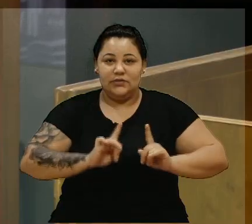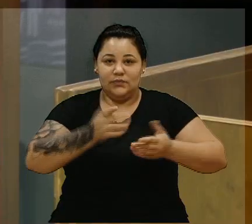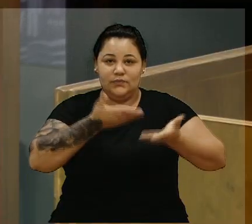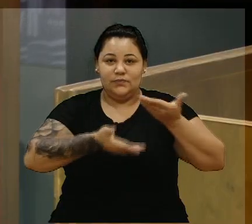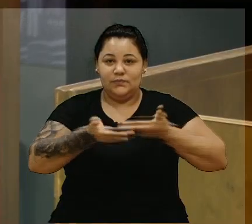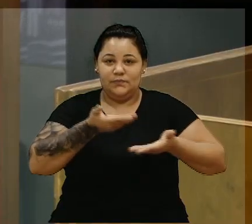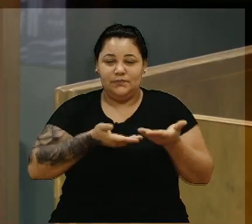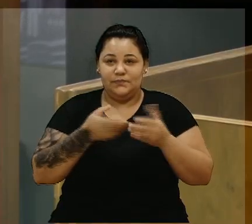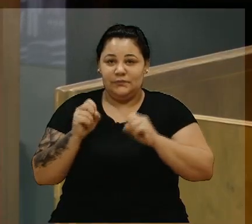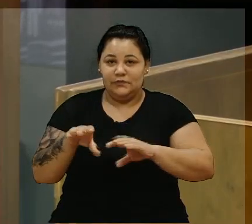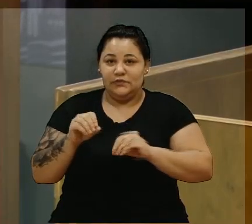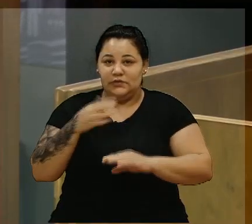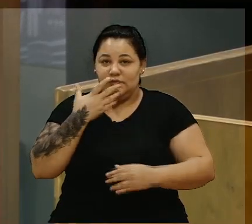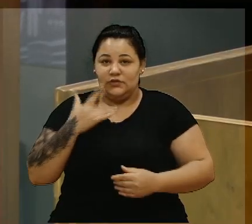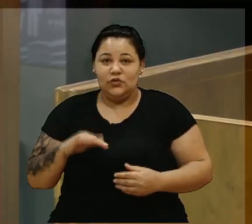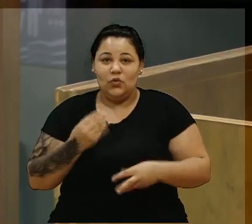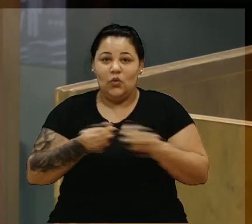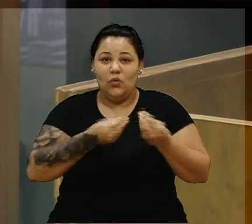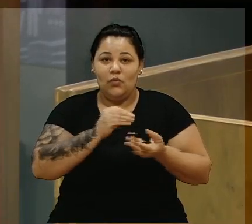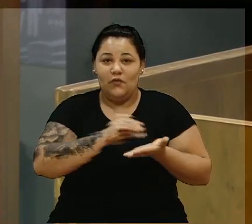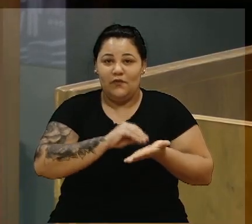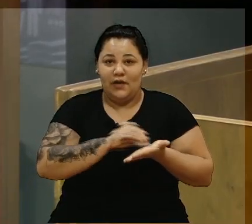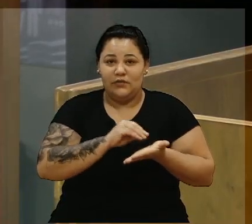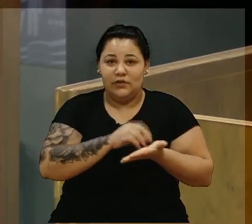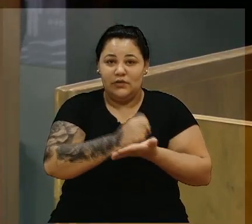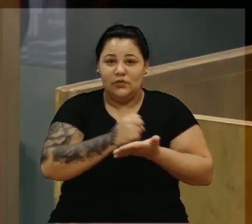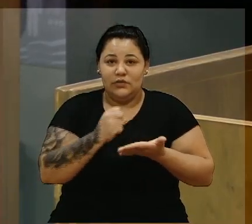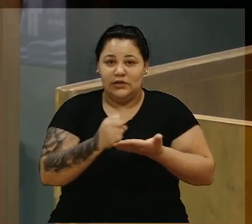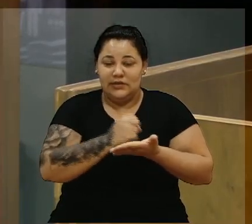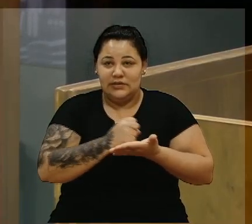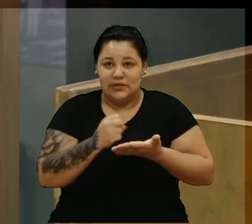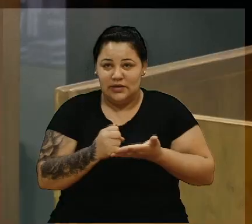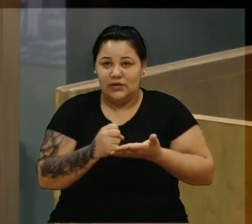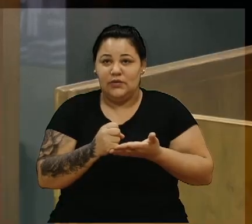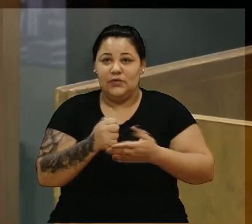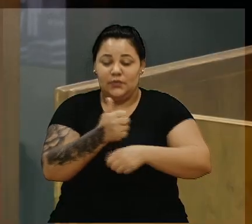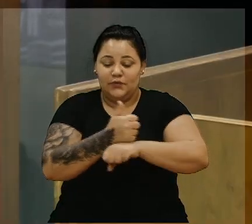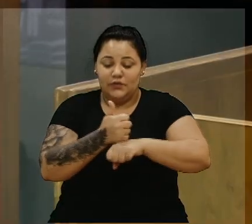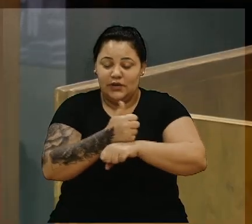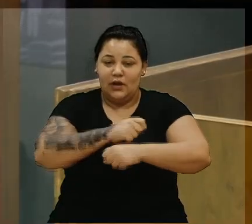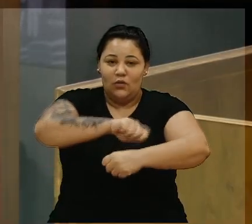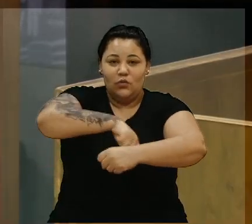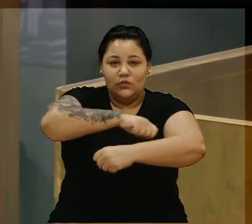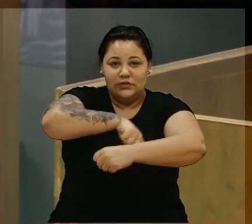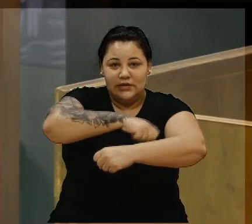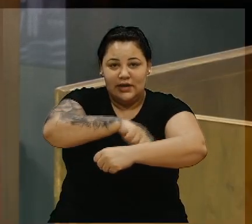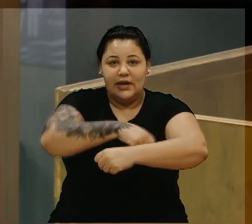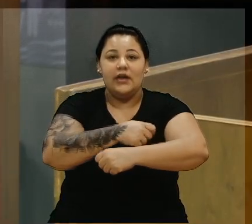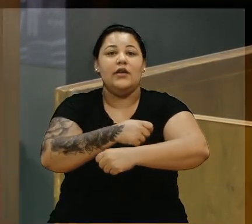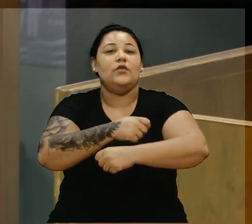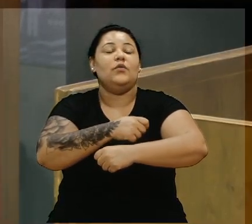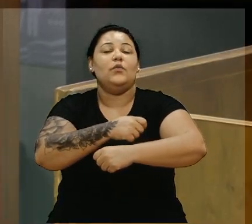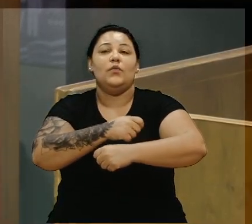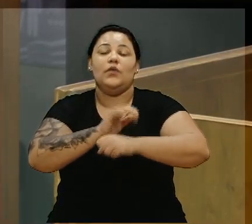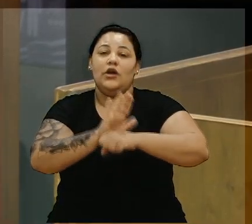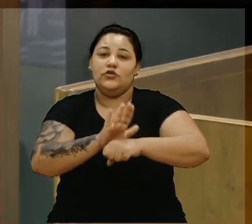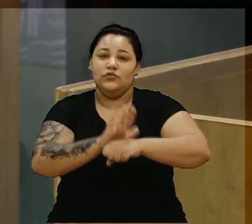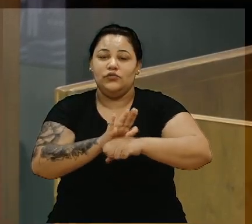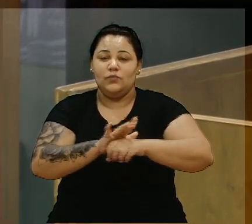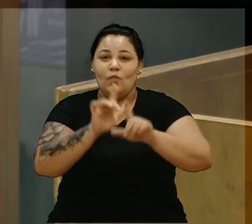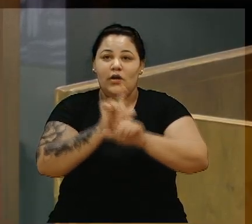esse déficit de contratação de educadores, cozinheiros, auxiliares de cozinha e limpeza,